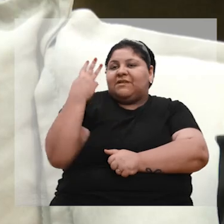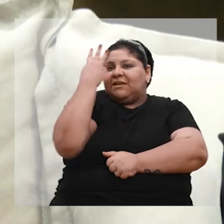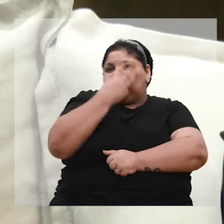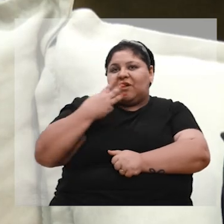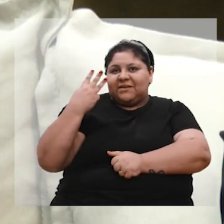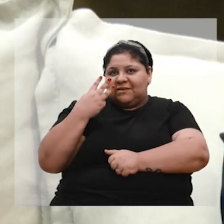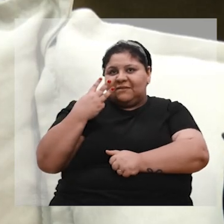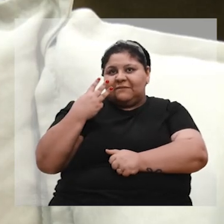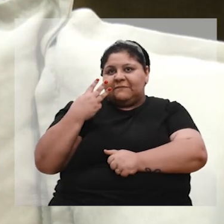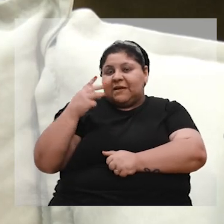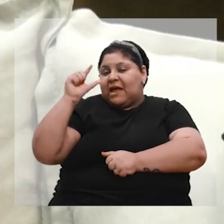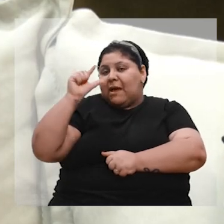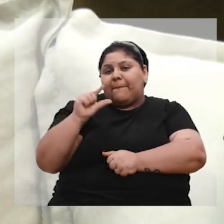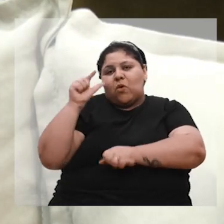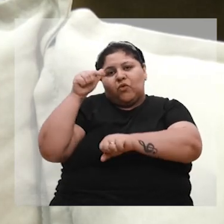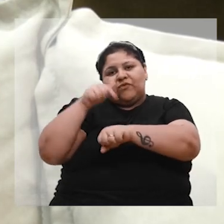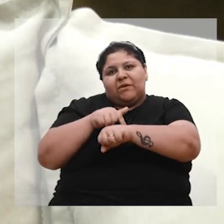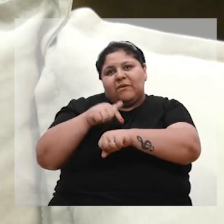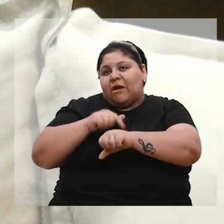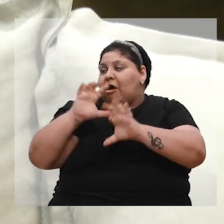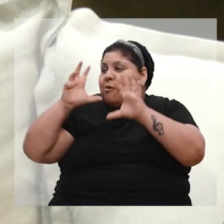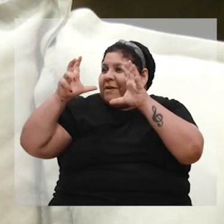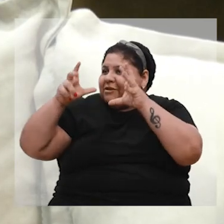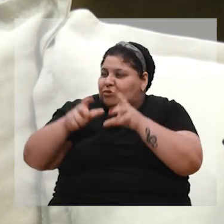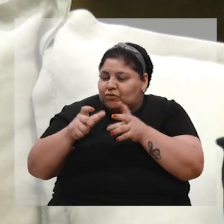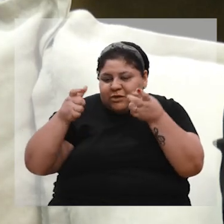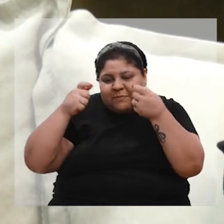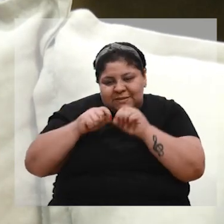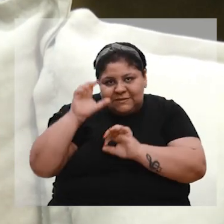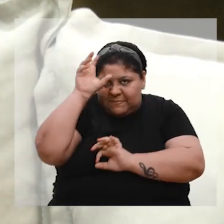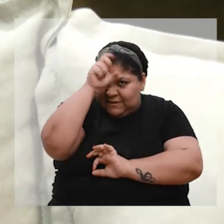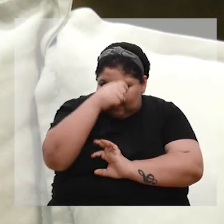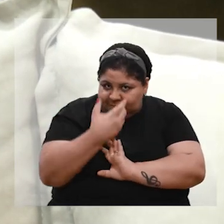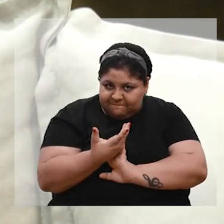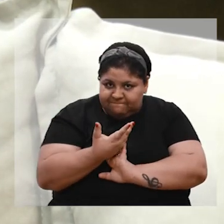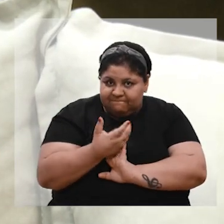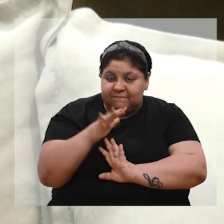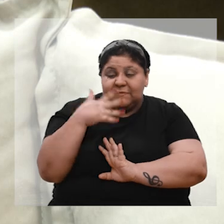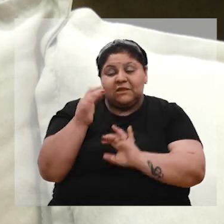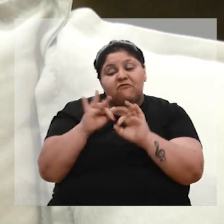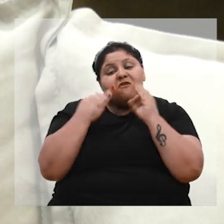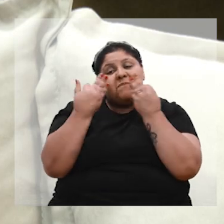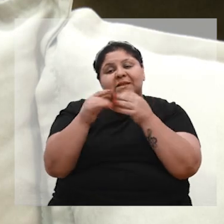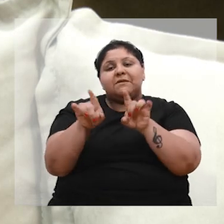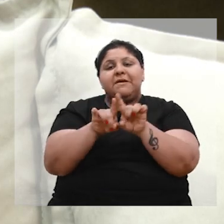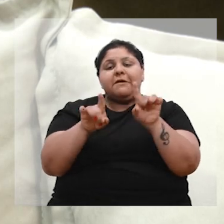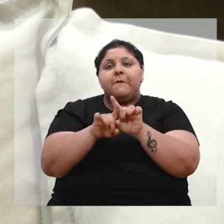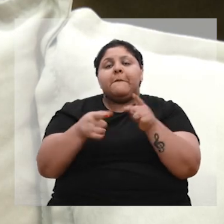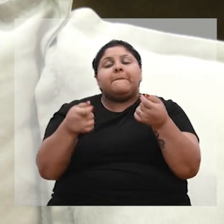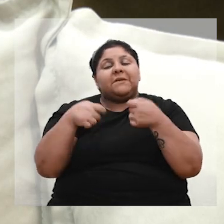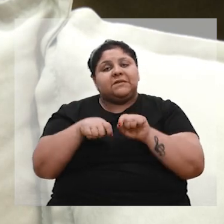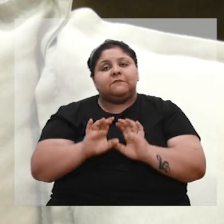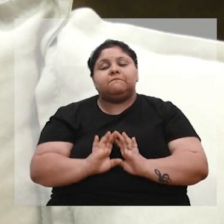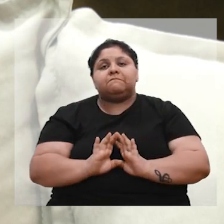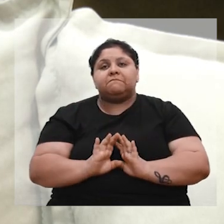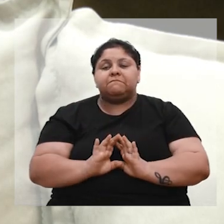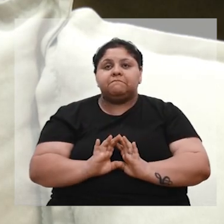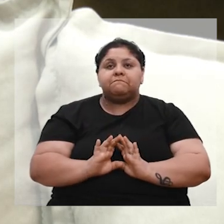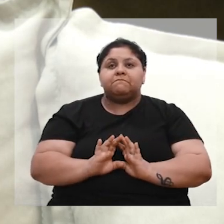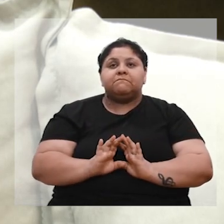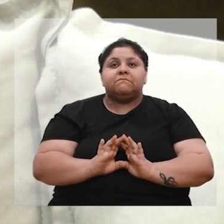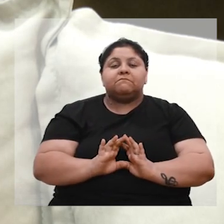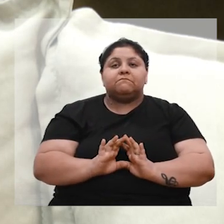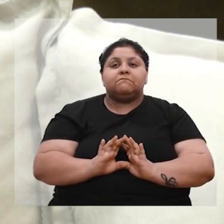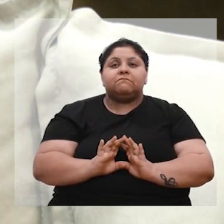3 horas. Então 3 horas é pouco tempo para tudo que se precisa aprender. Então a família também precisa,